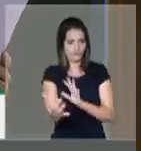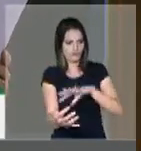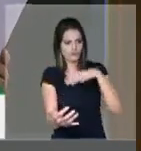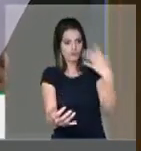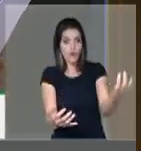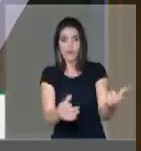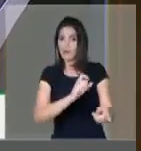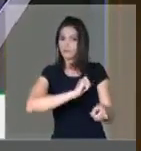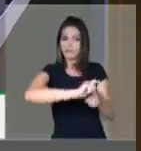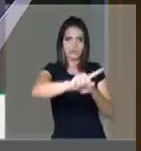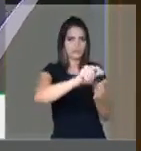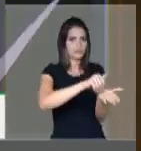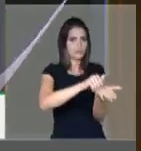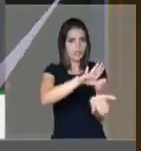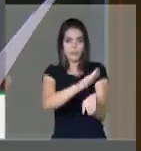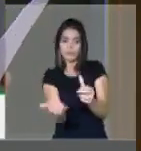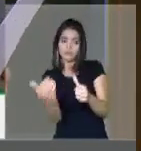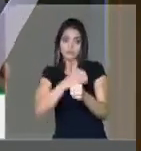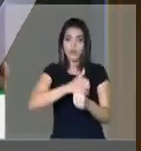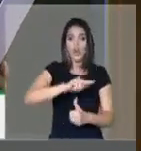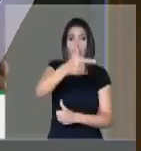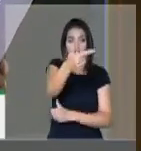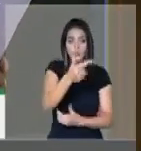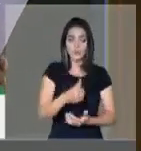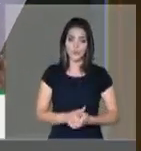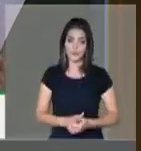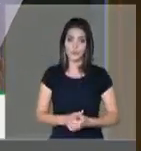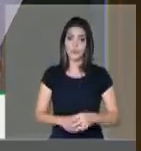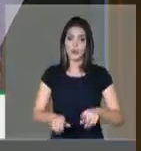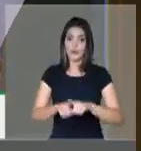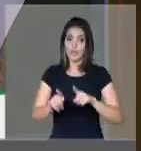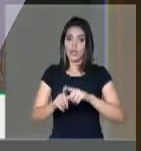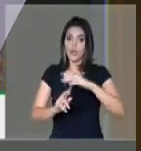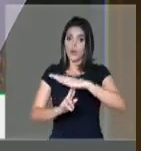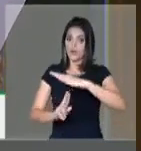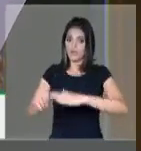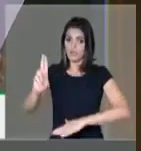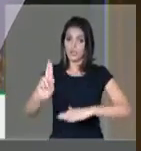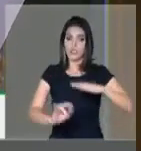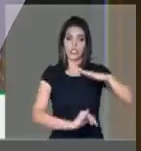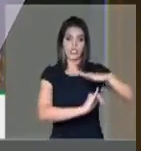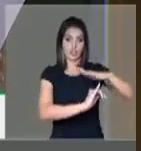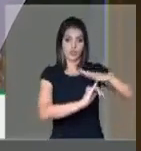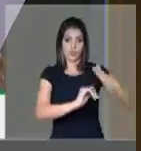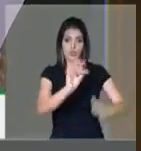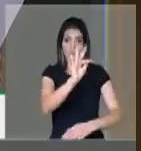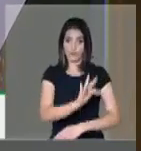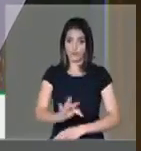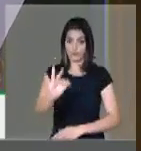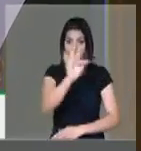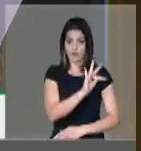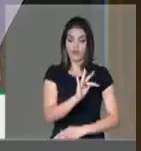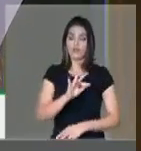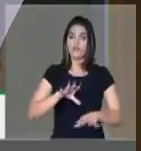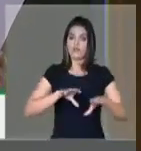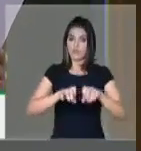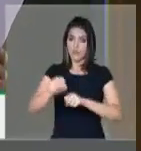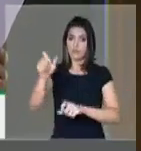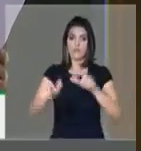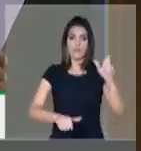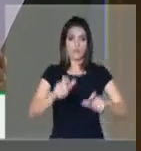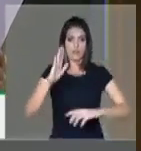substituídos. As universidades e institutos federais, além de formar profissionais reconhecidamente